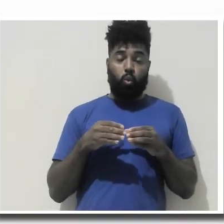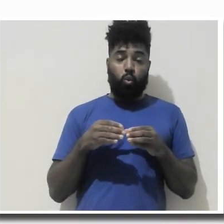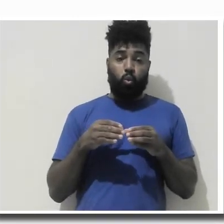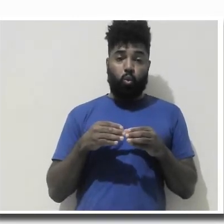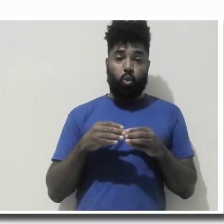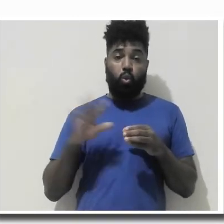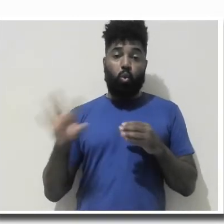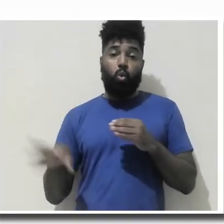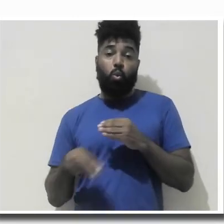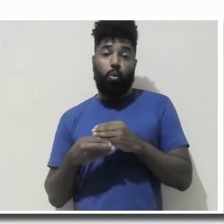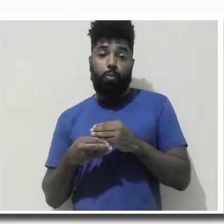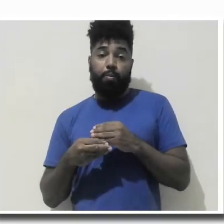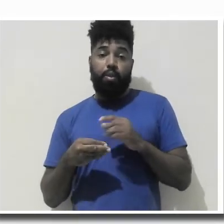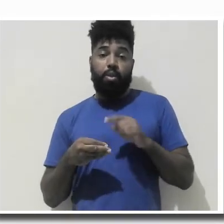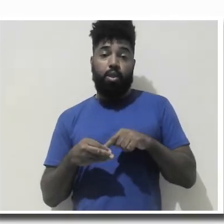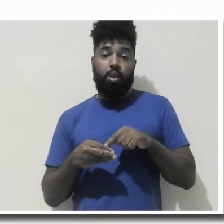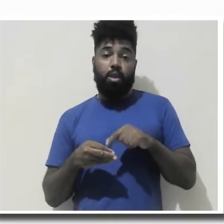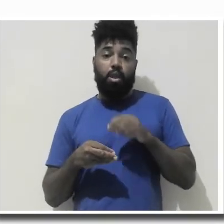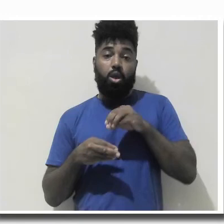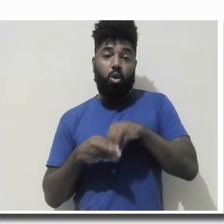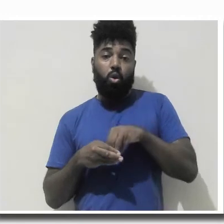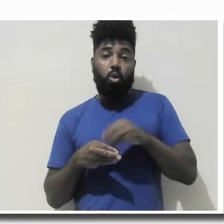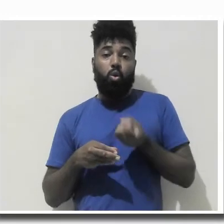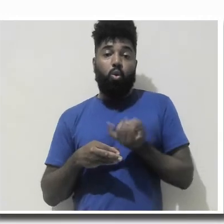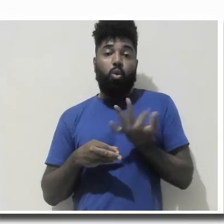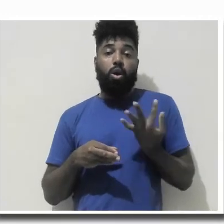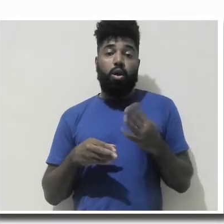que estão no seu complementar? Essa pergunta eu posso